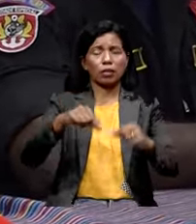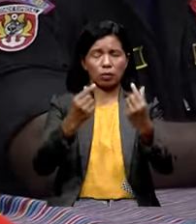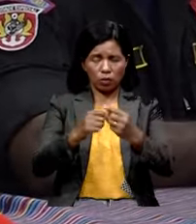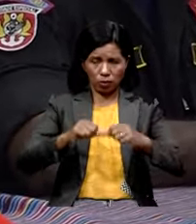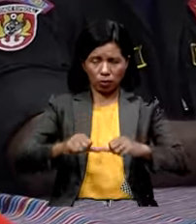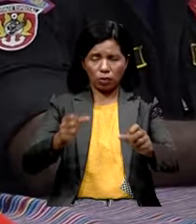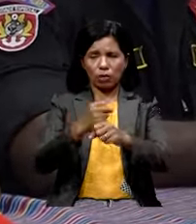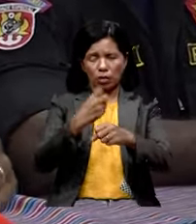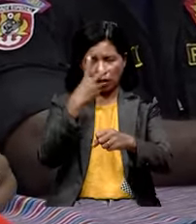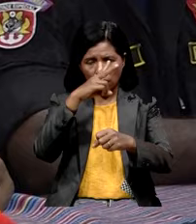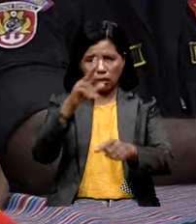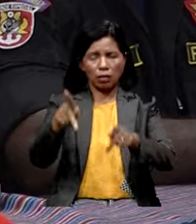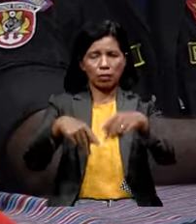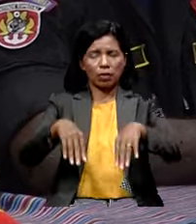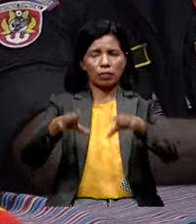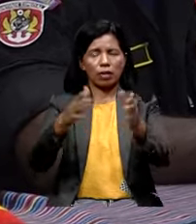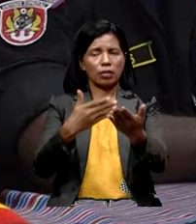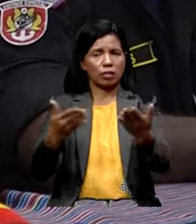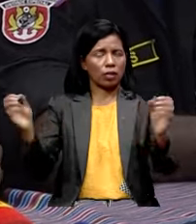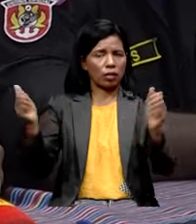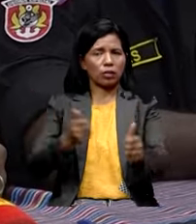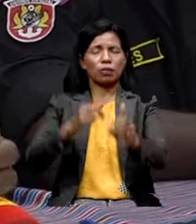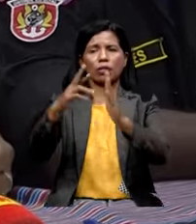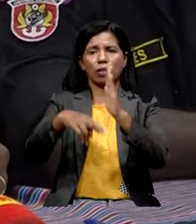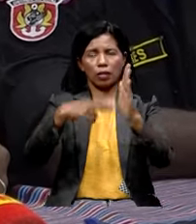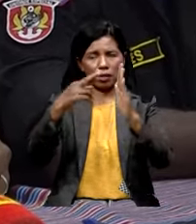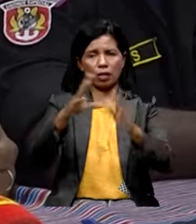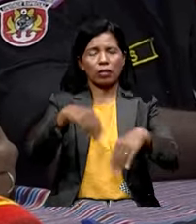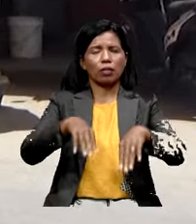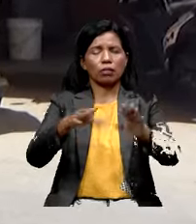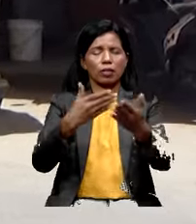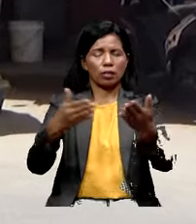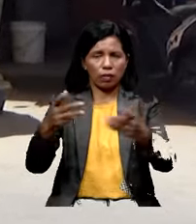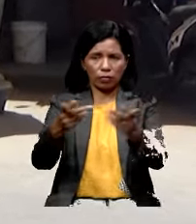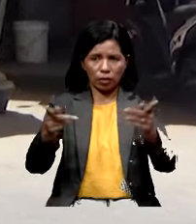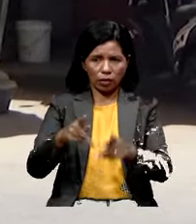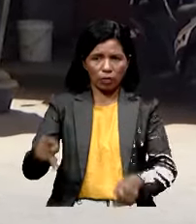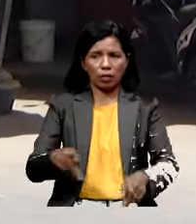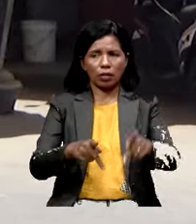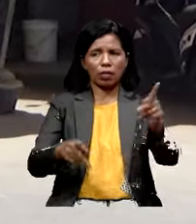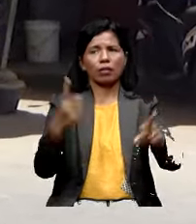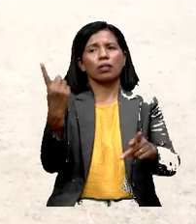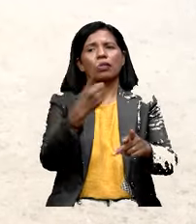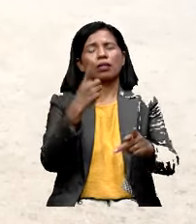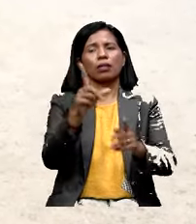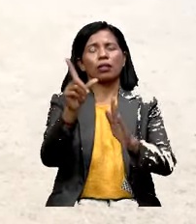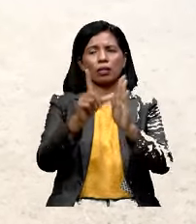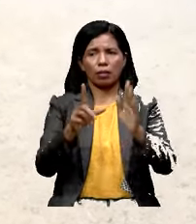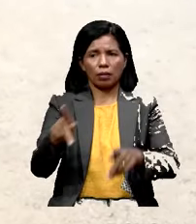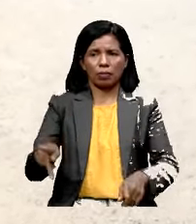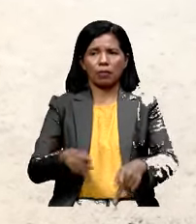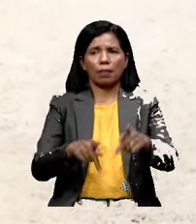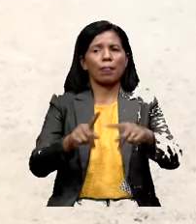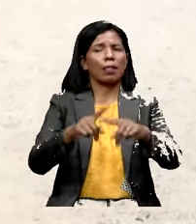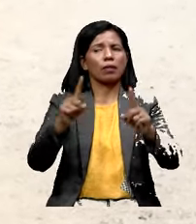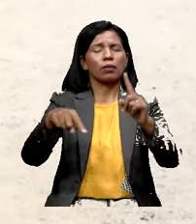a operação para negociante sirene bela cumpre regras, no França san espaço público, hori mantém ordem público. Mas